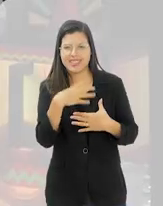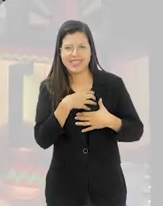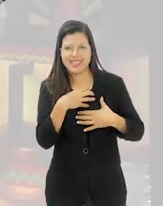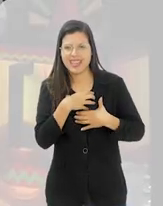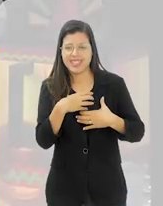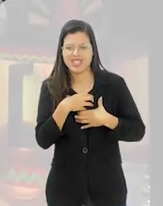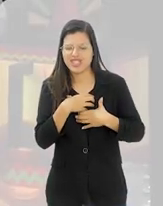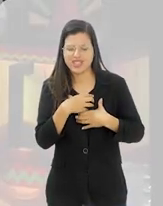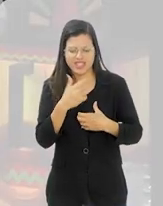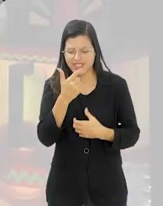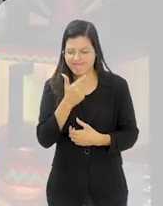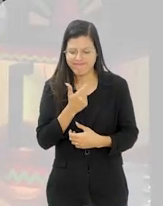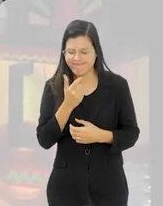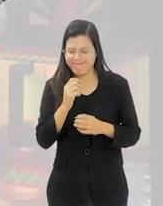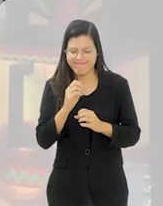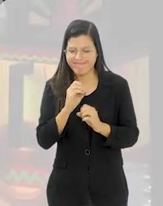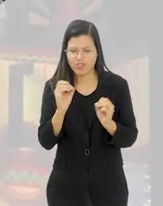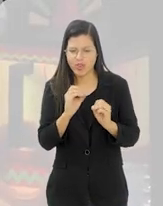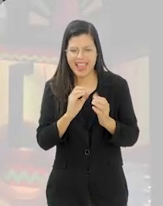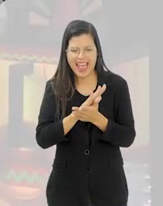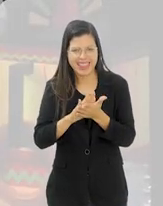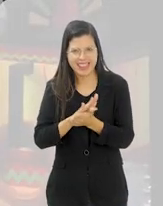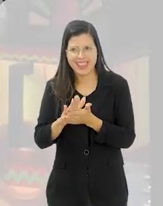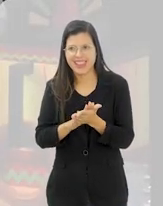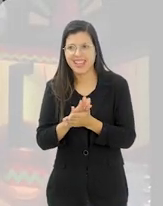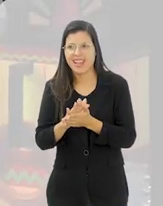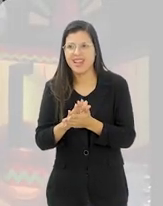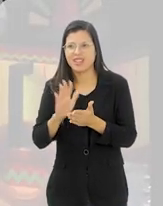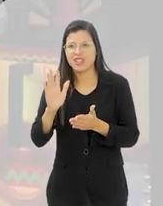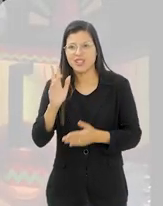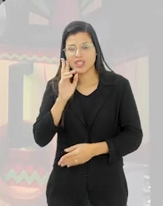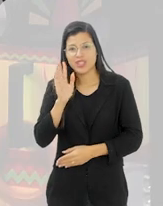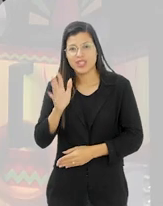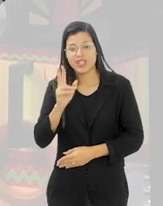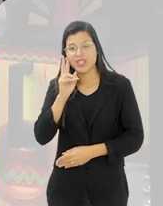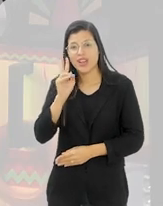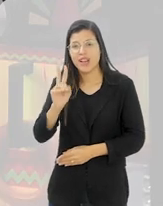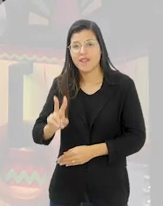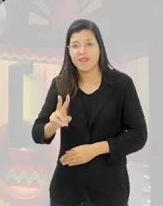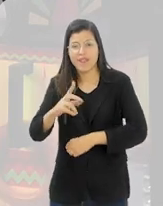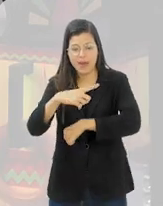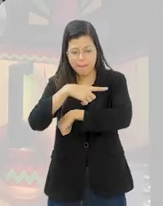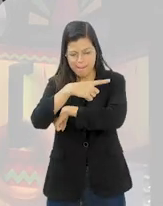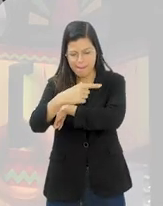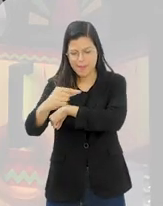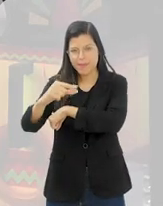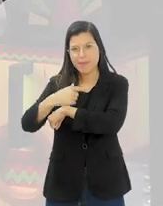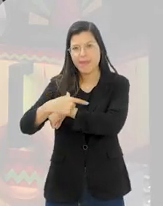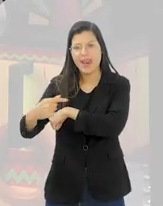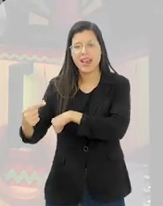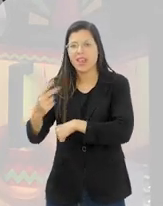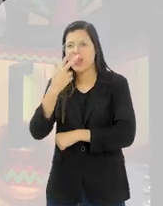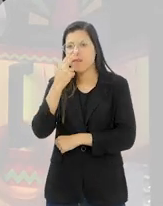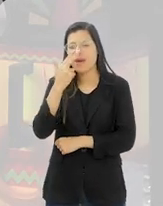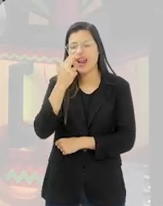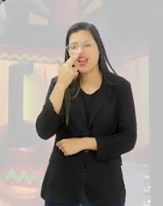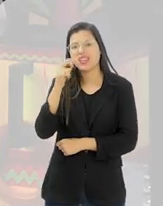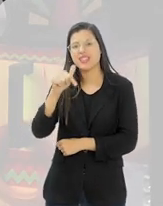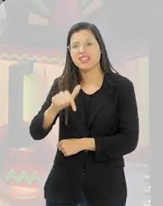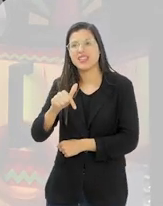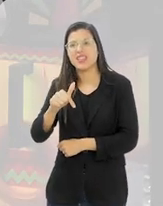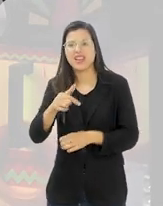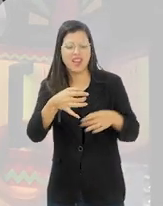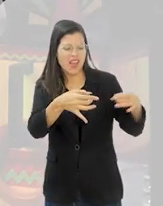não é nada, né? Eu já vi resplendores imensos com penas de fazão caríssima ser jogado como se fosse um